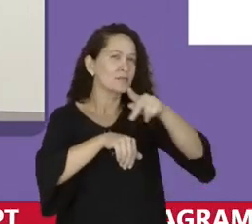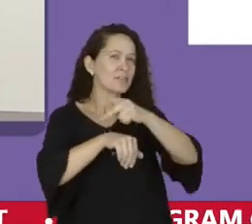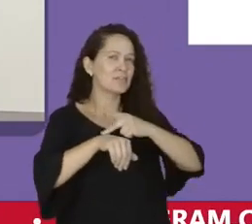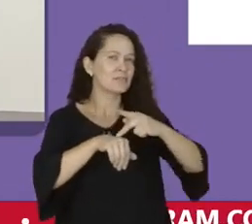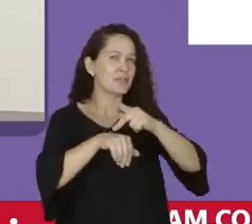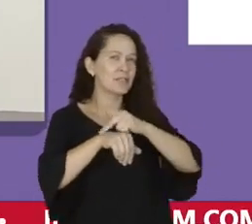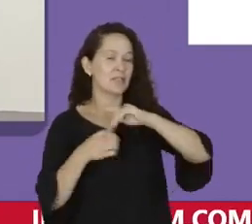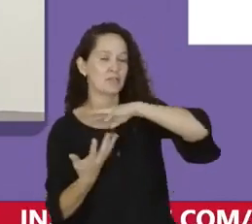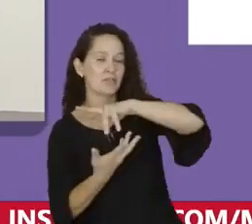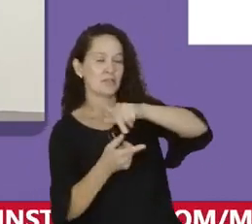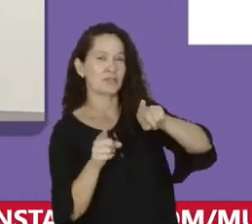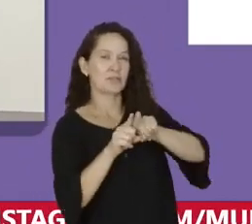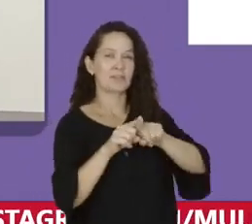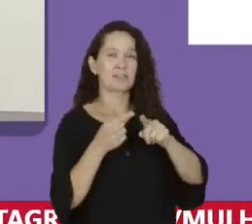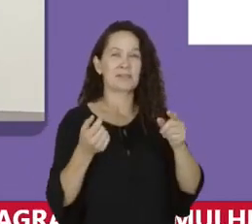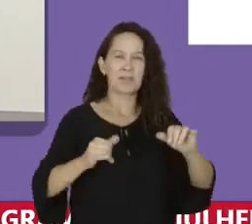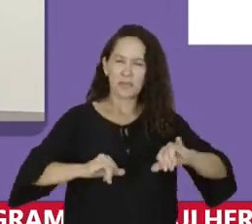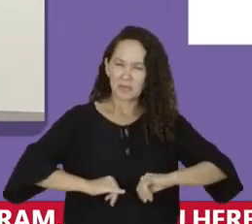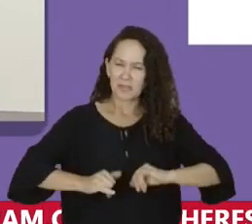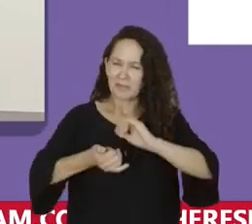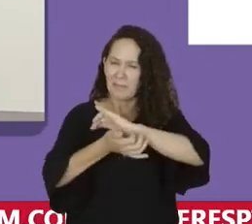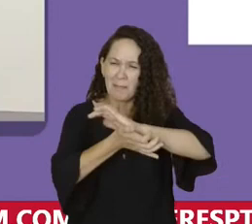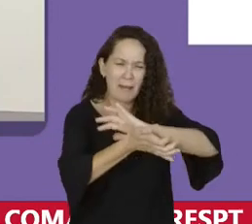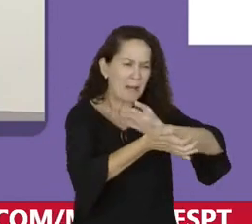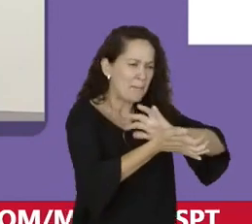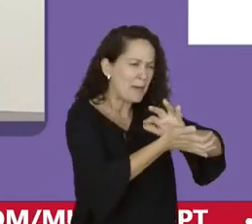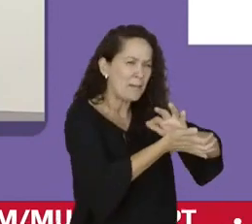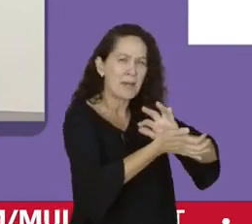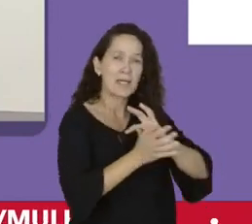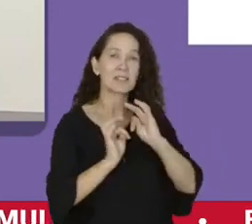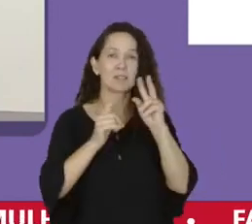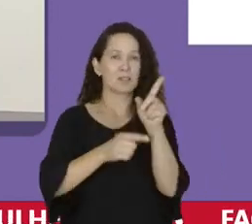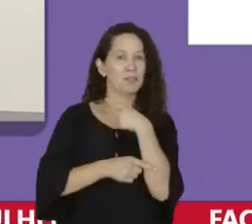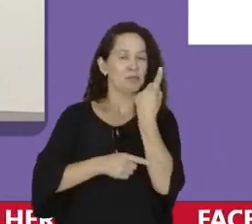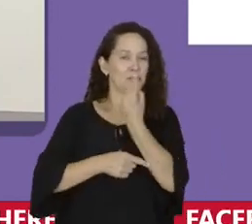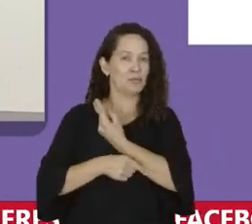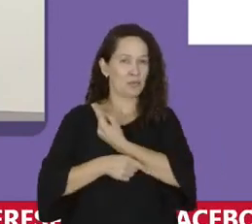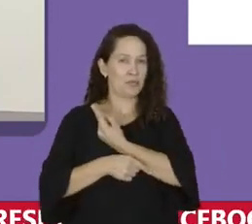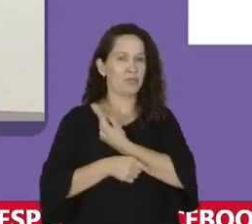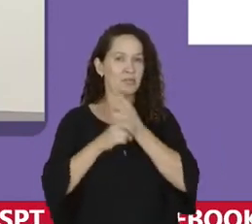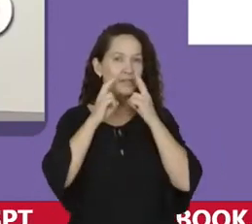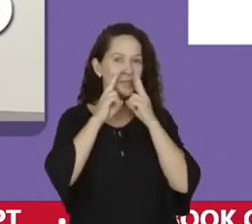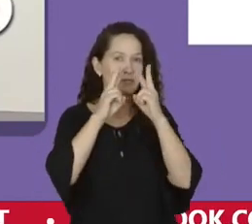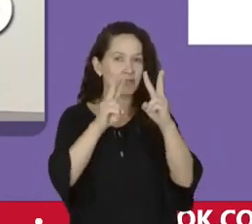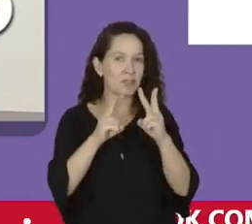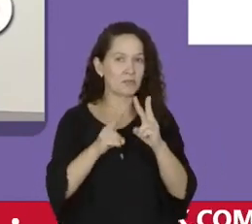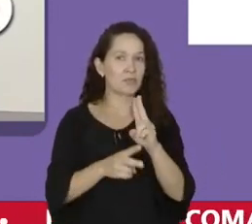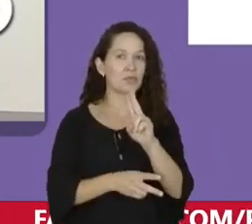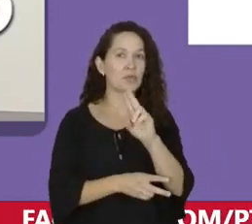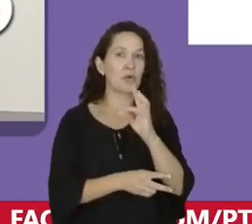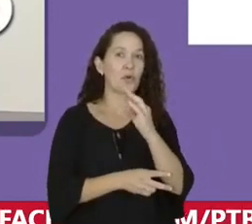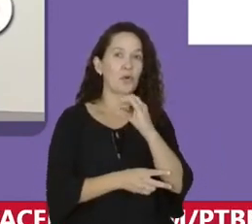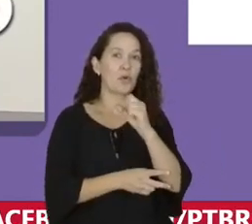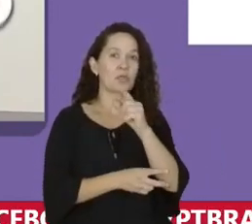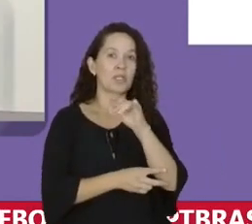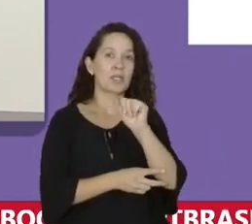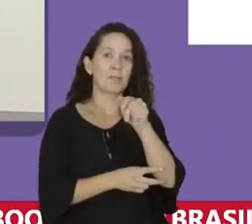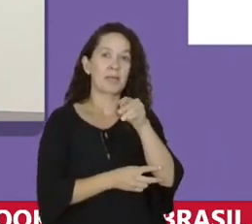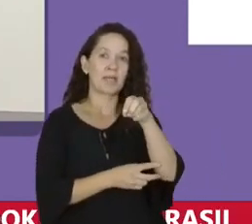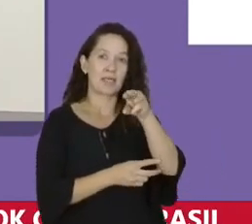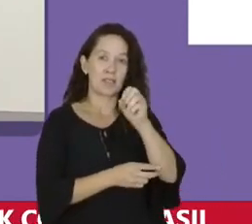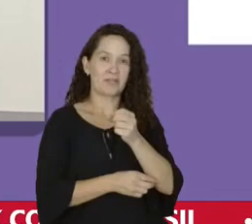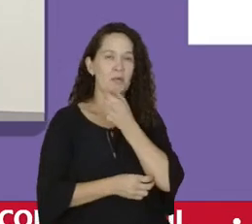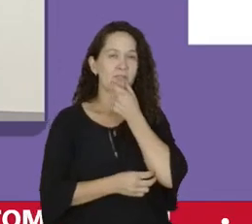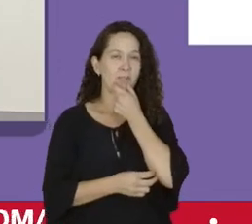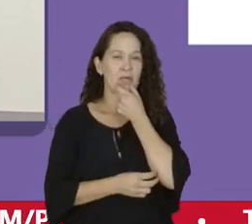em âmbito internacional, uma ofensiva em torno do que nós temos chamado de ultraliberalismo, que